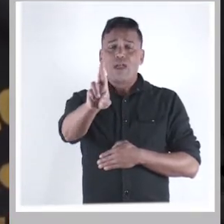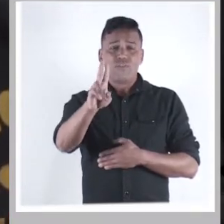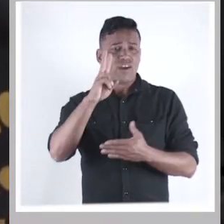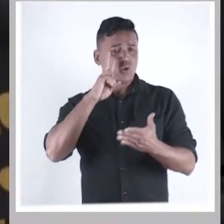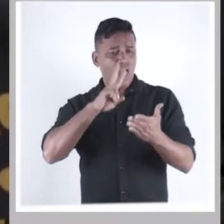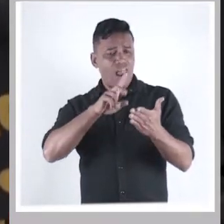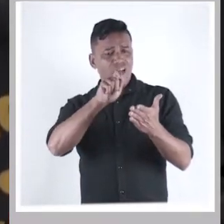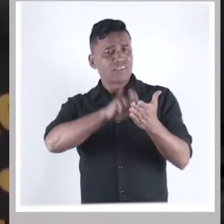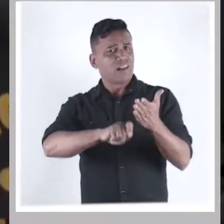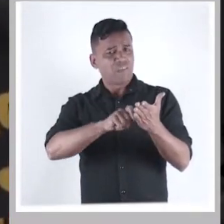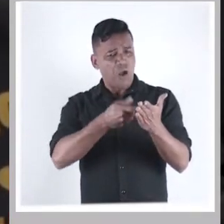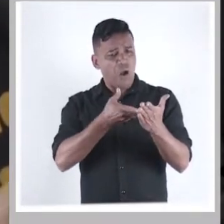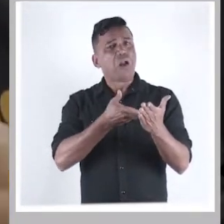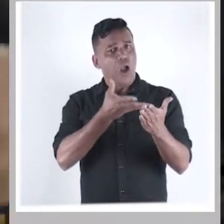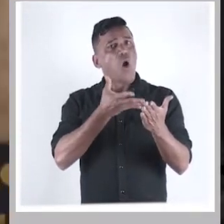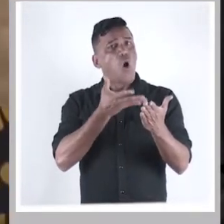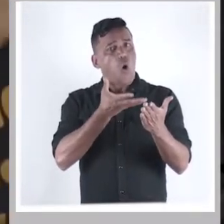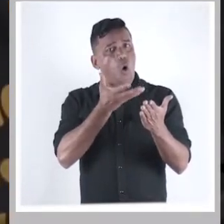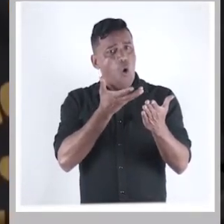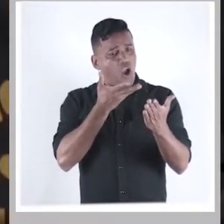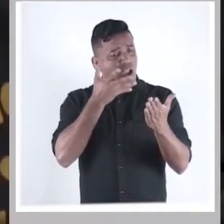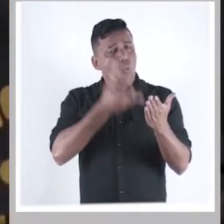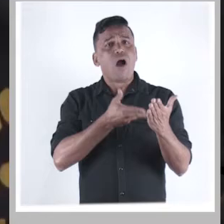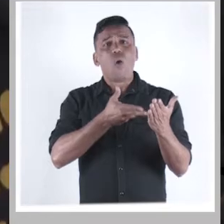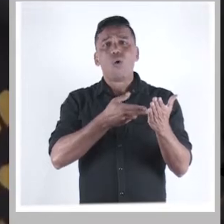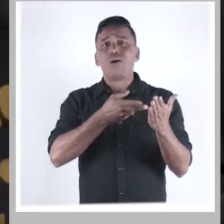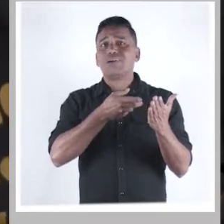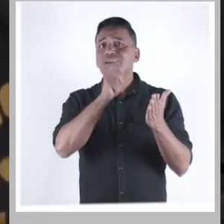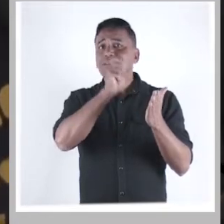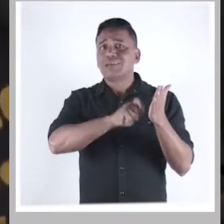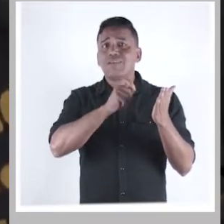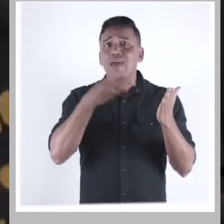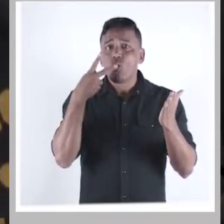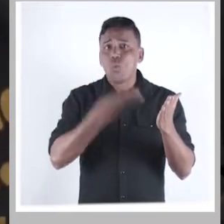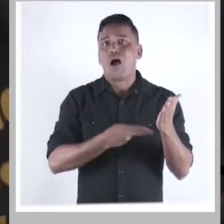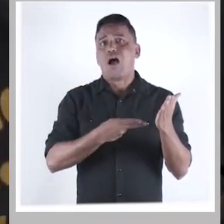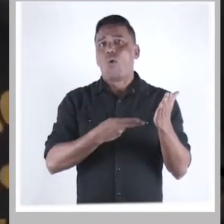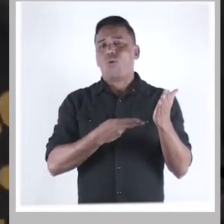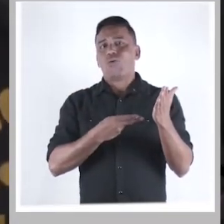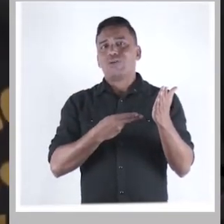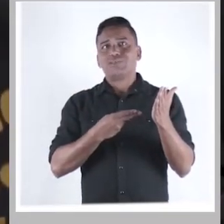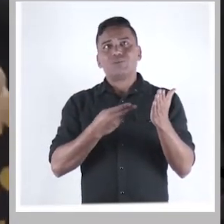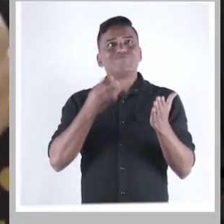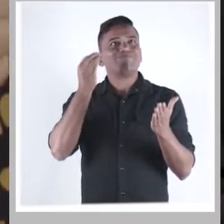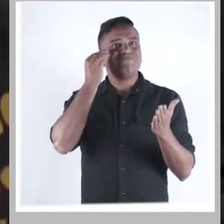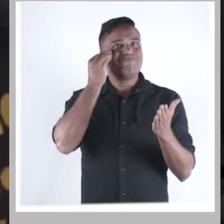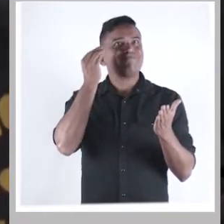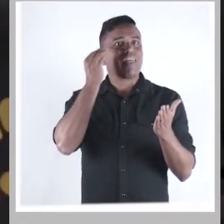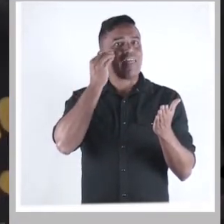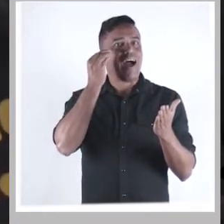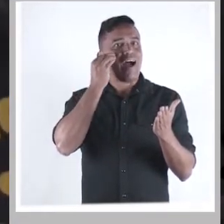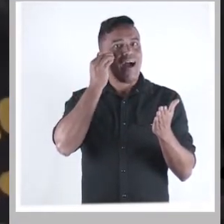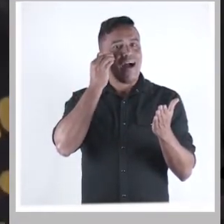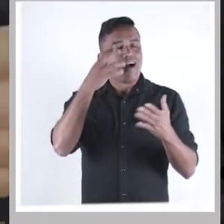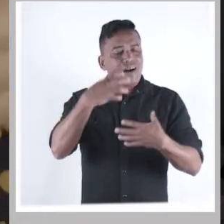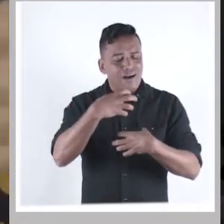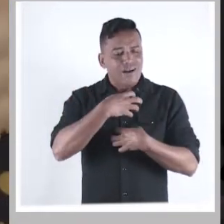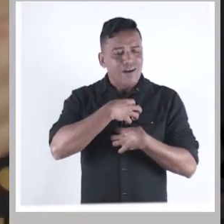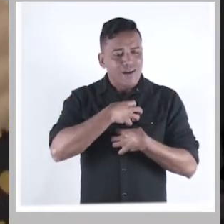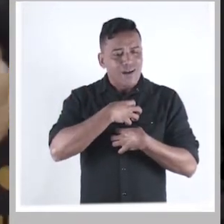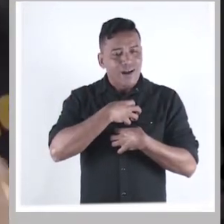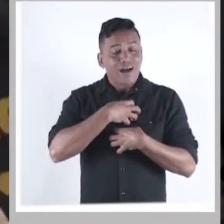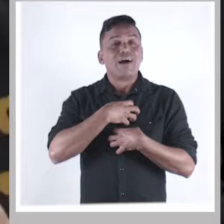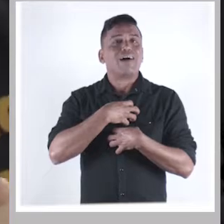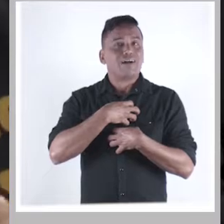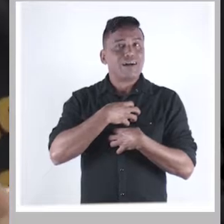eu quero escrever assim, né? Então, assim... Aquilo, de alguma forma, nos alimenta, sim, e você né? começa a tentar, mesmo que intuitivamente, você começa